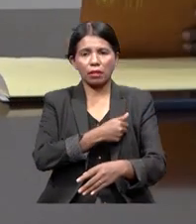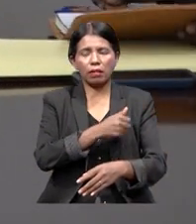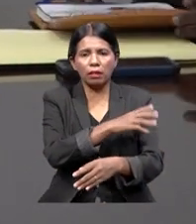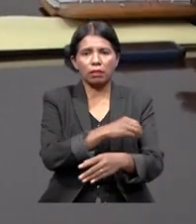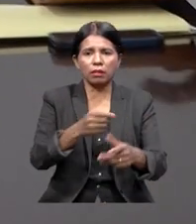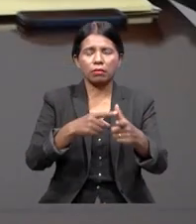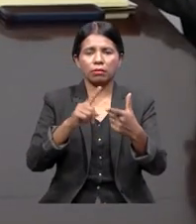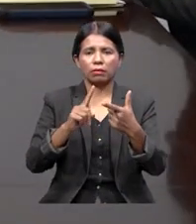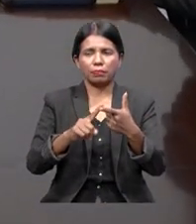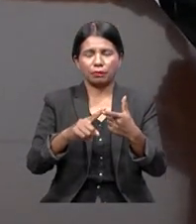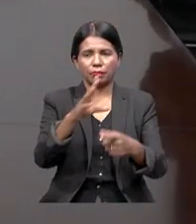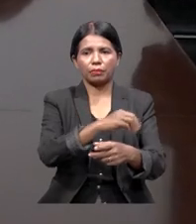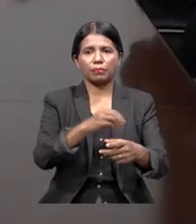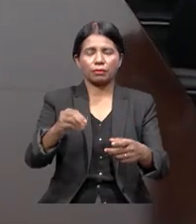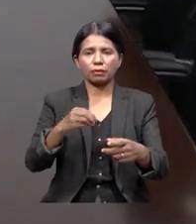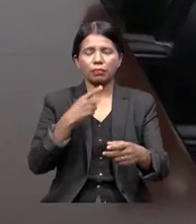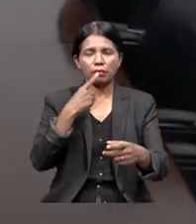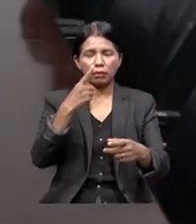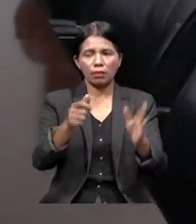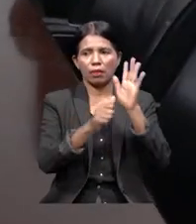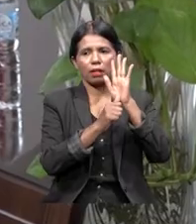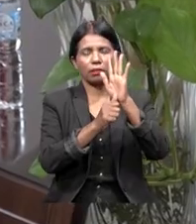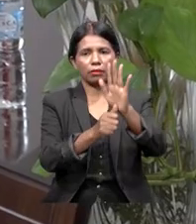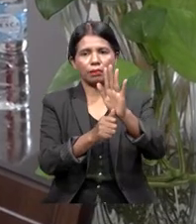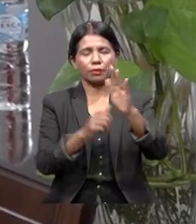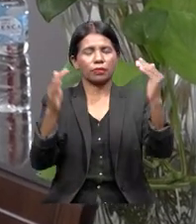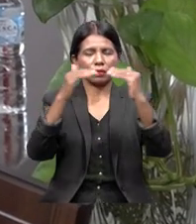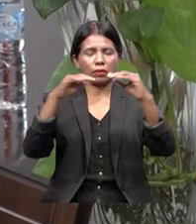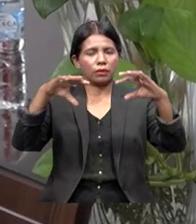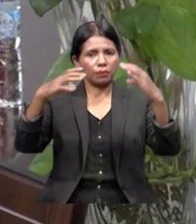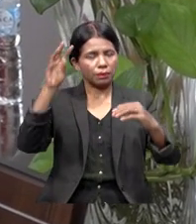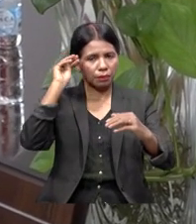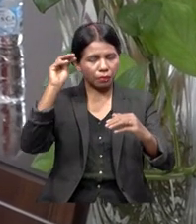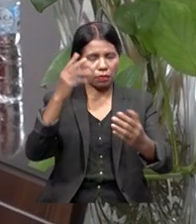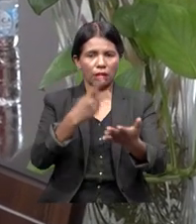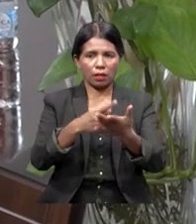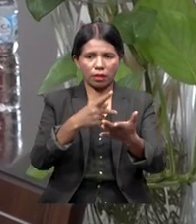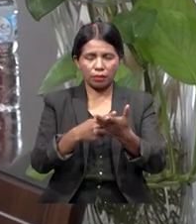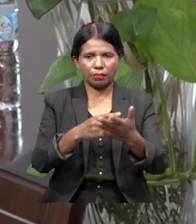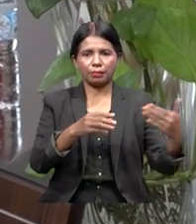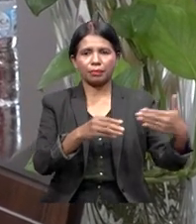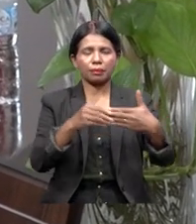Ministro de Desenvolvimento Rural, na habitação comunitária, se apresenta e a reunião com o Conselho Ministro, projeto